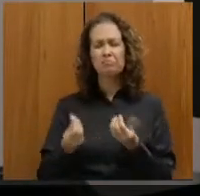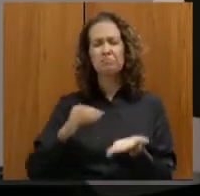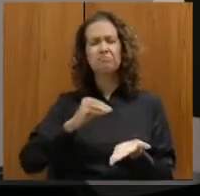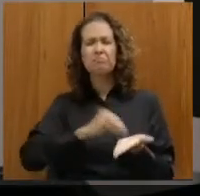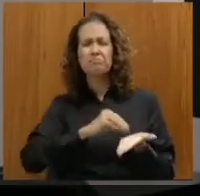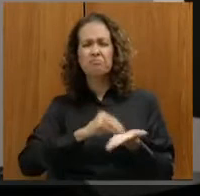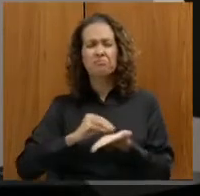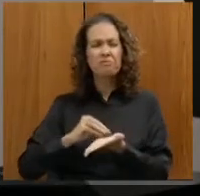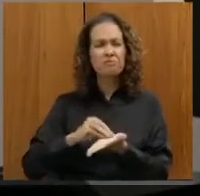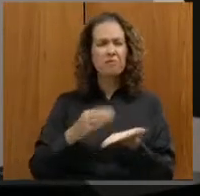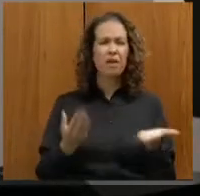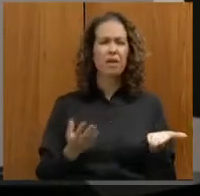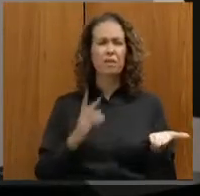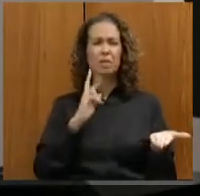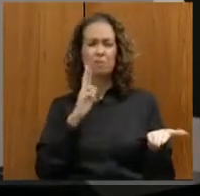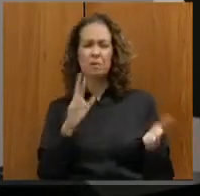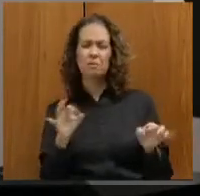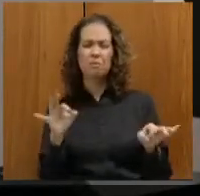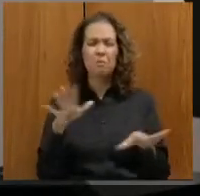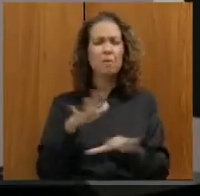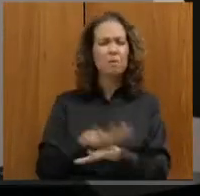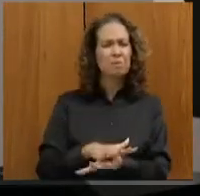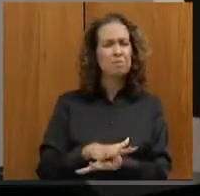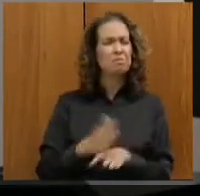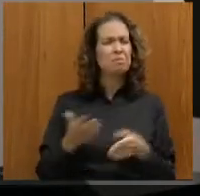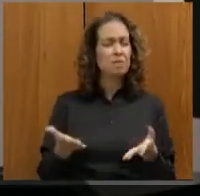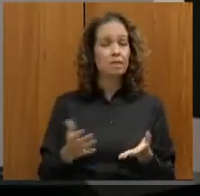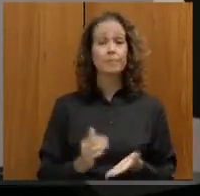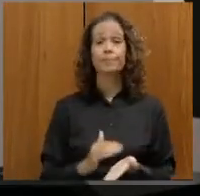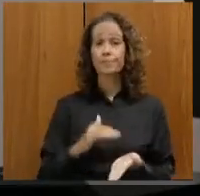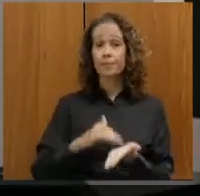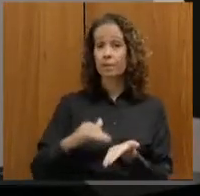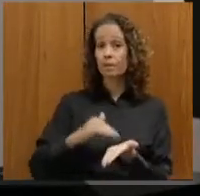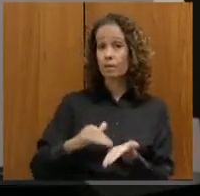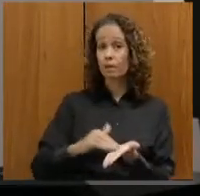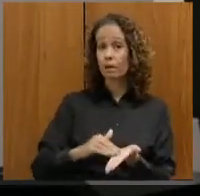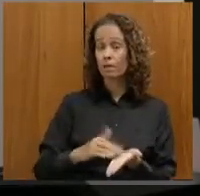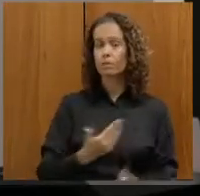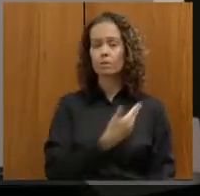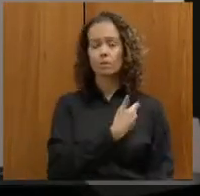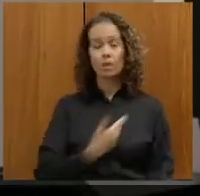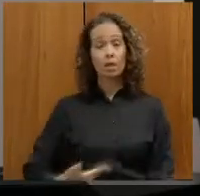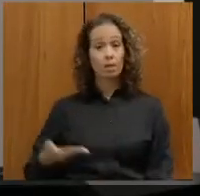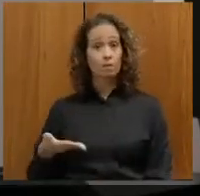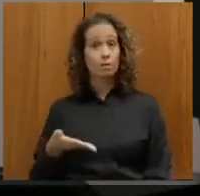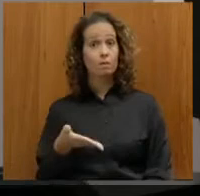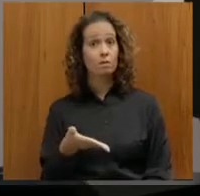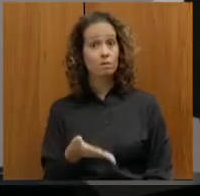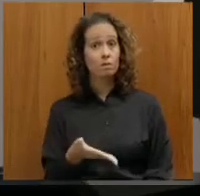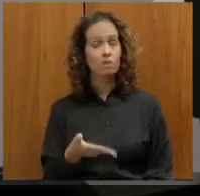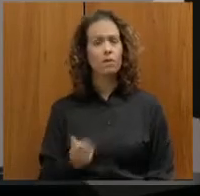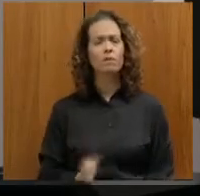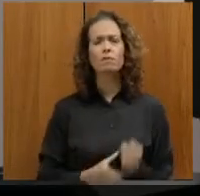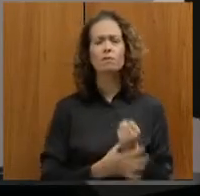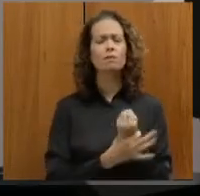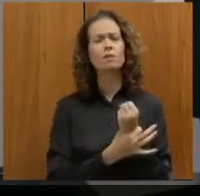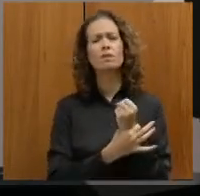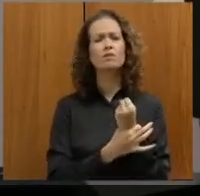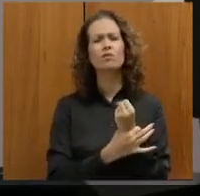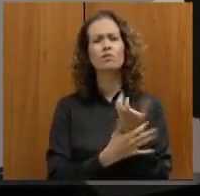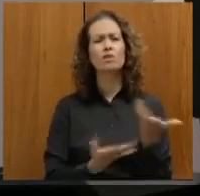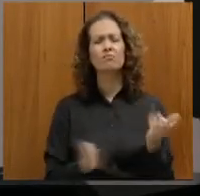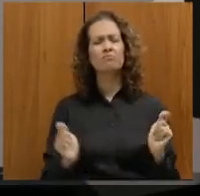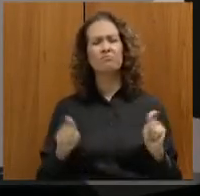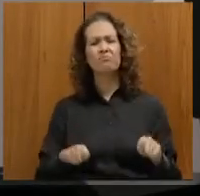são respostas genéricas evasivas secretária este governo não tem condição de dar garantia